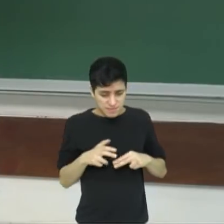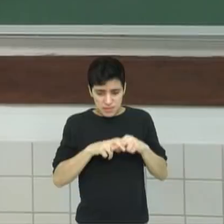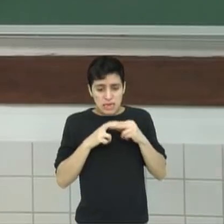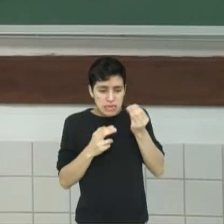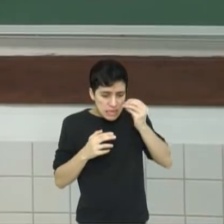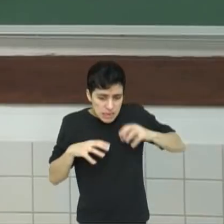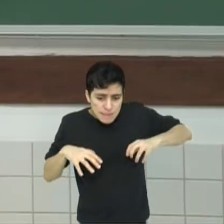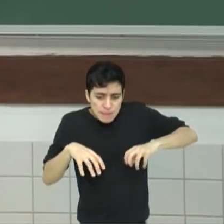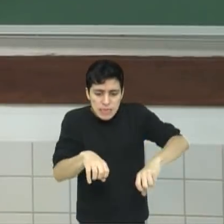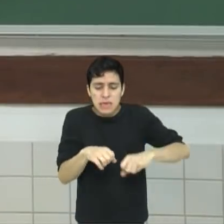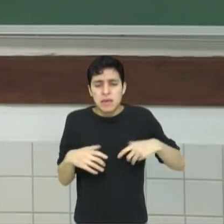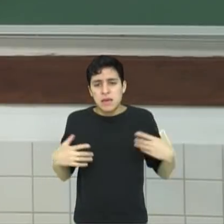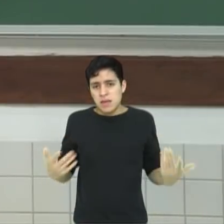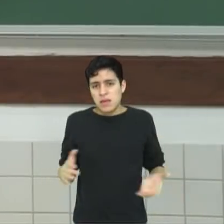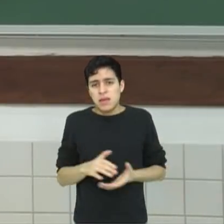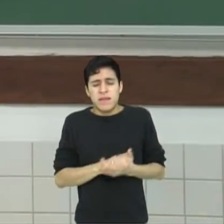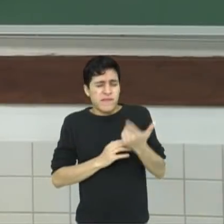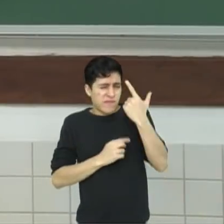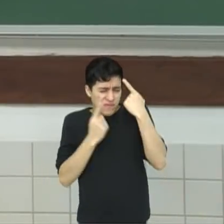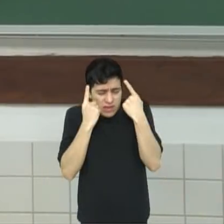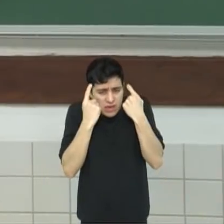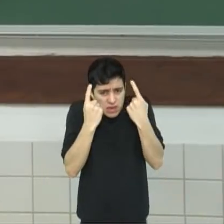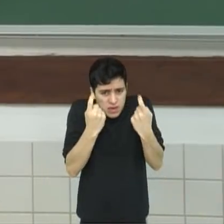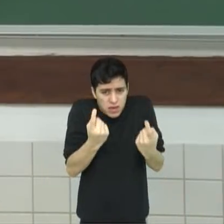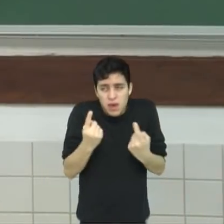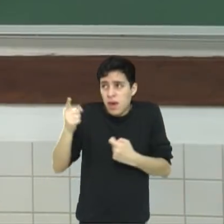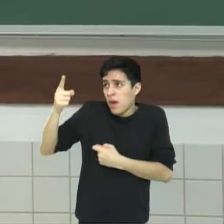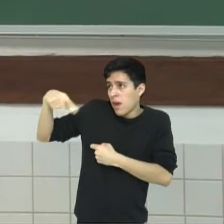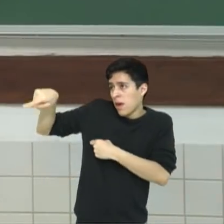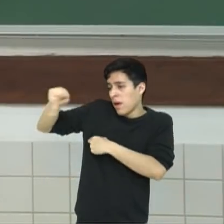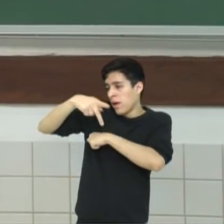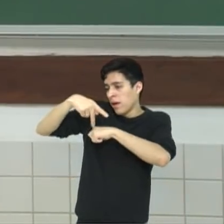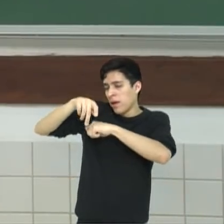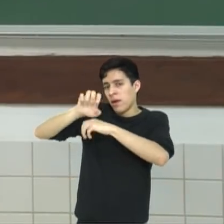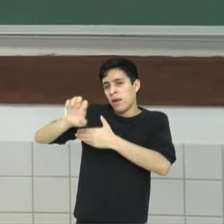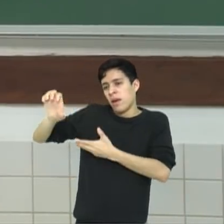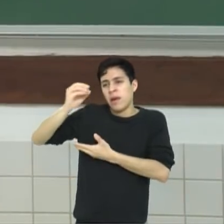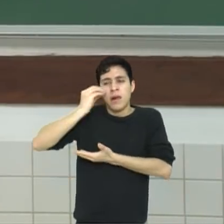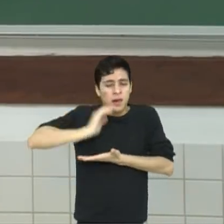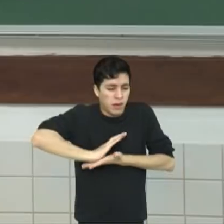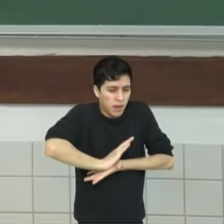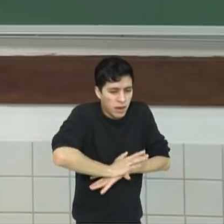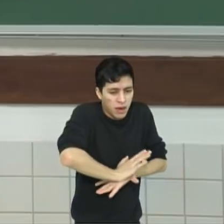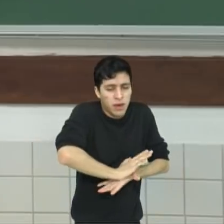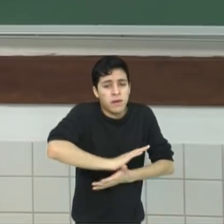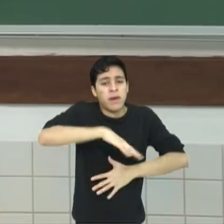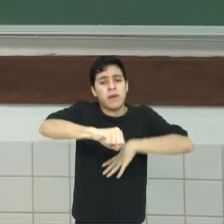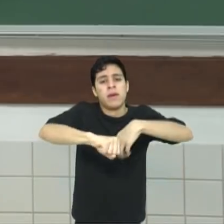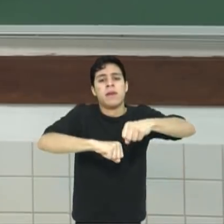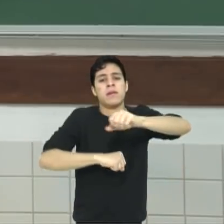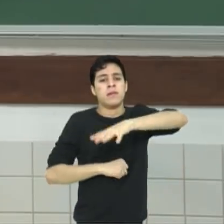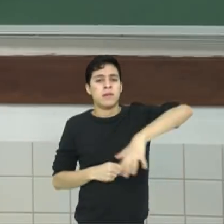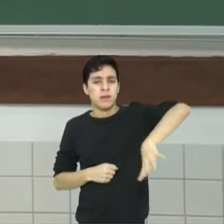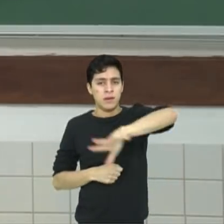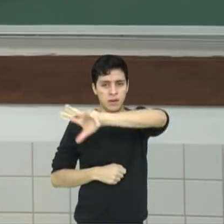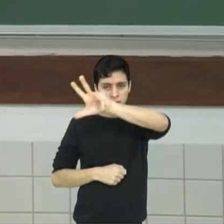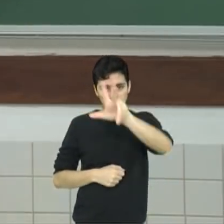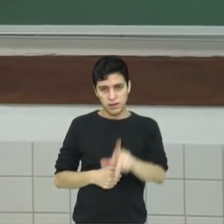absurdos, extremidades, violências aplicadas pelas potências europeias para conquistar esses territórios africanos.